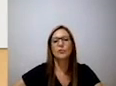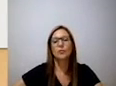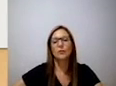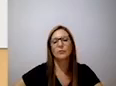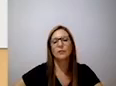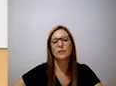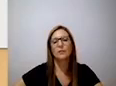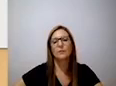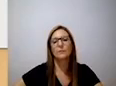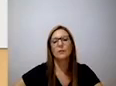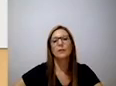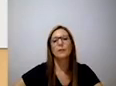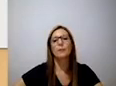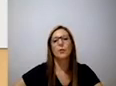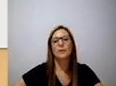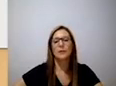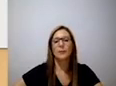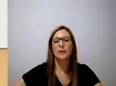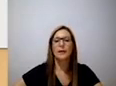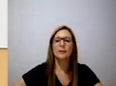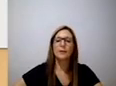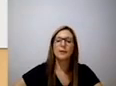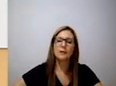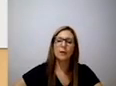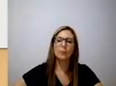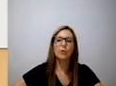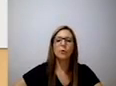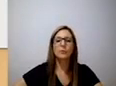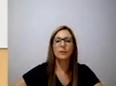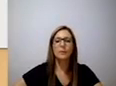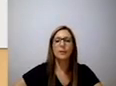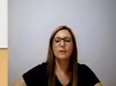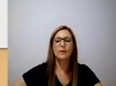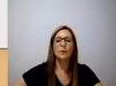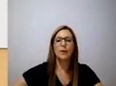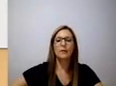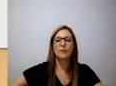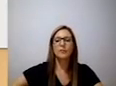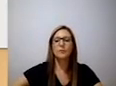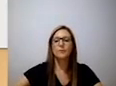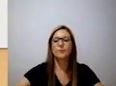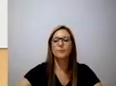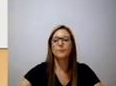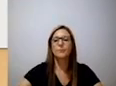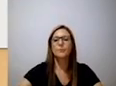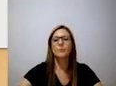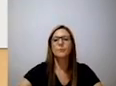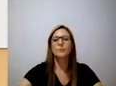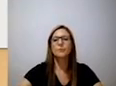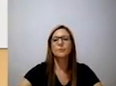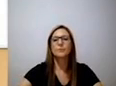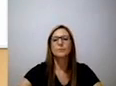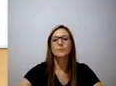um efeito de longa duração e pode ser aplicada mensal ou trimestralmente.